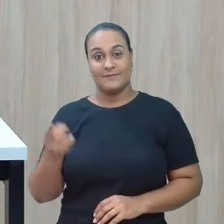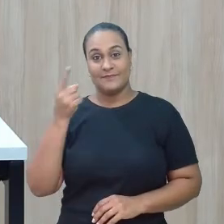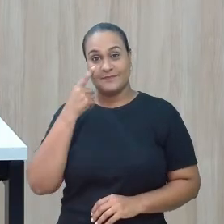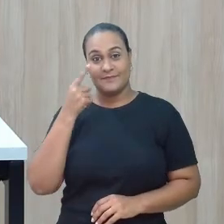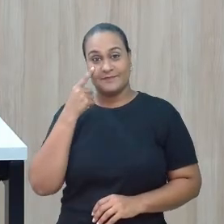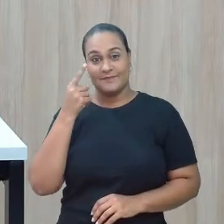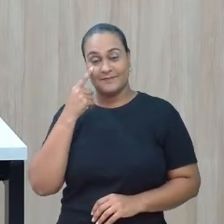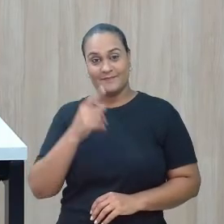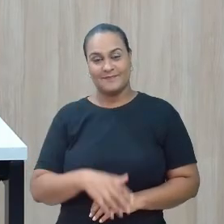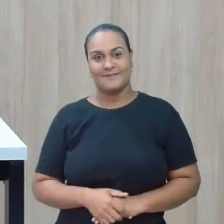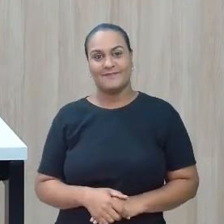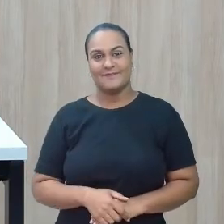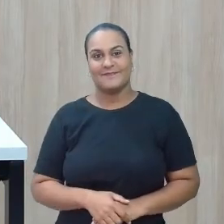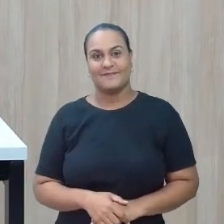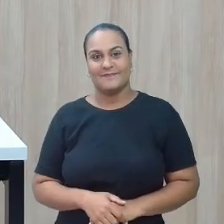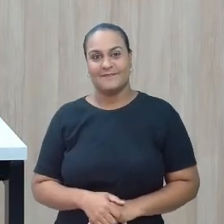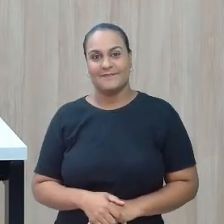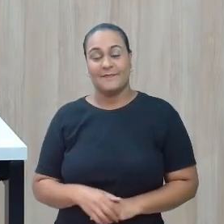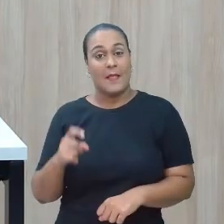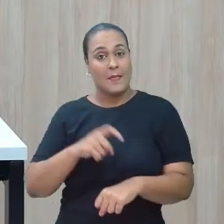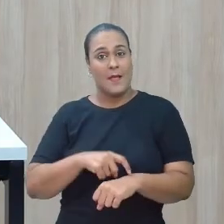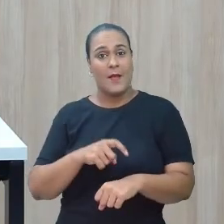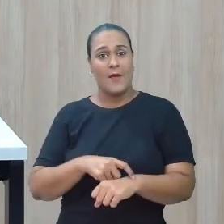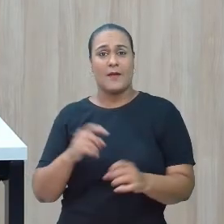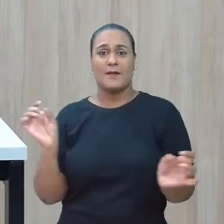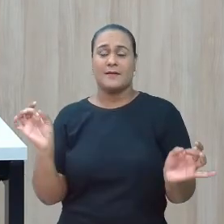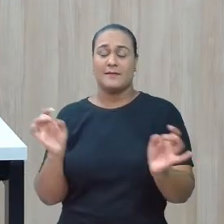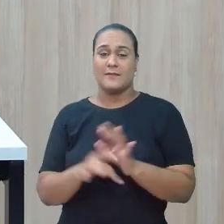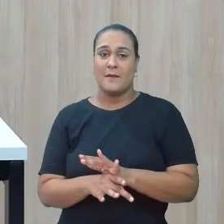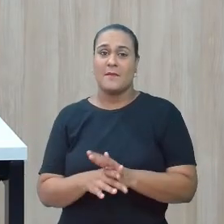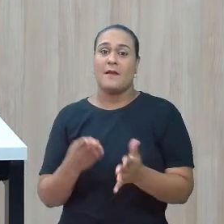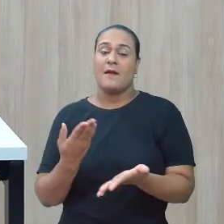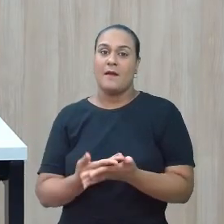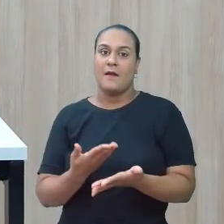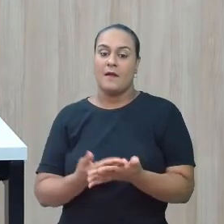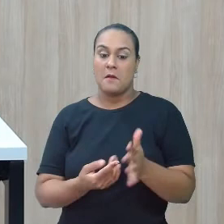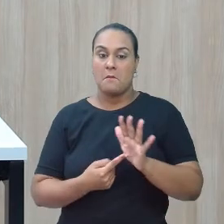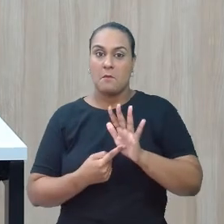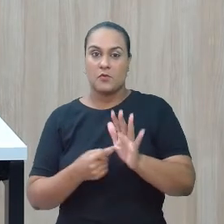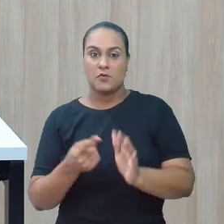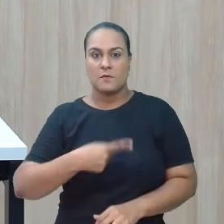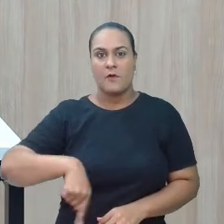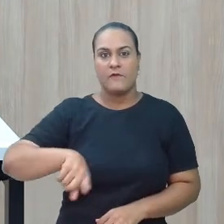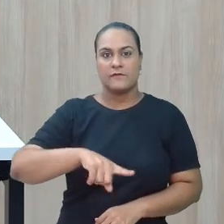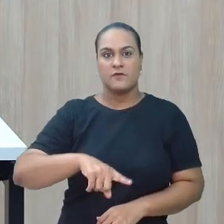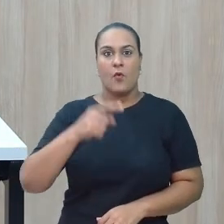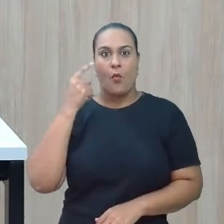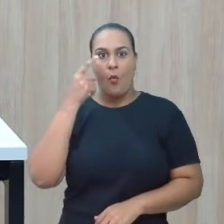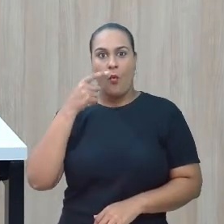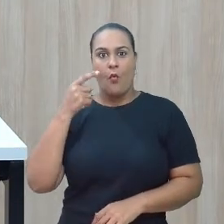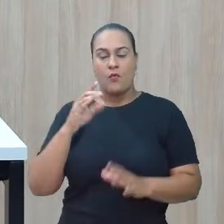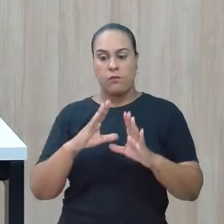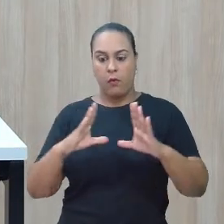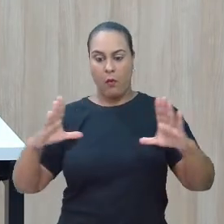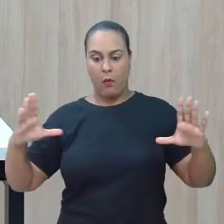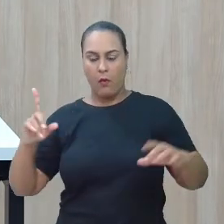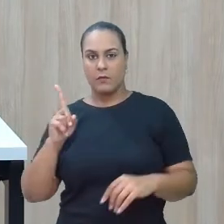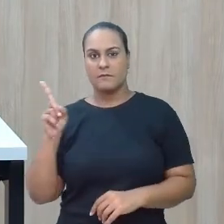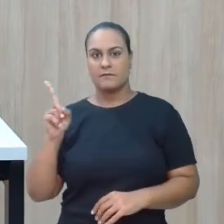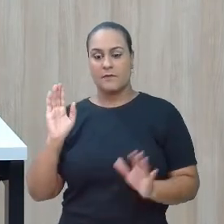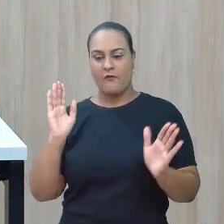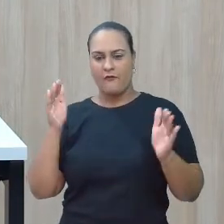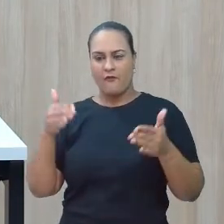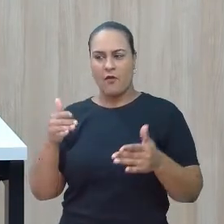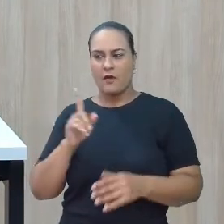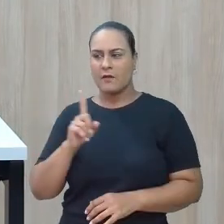Olá, pessoal. Olha aqui, na hora da despedida, estou trazendo aqui para vocês, né, um grande olho, para a gente poder focar